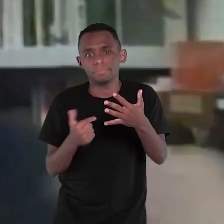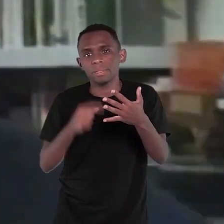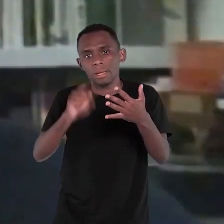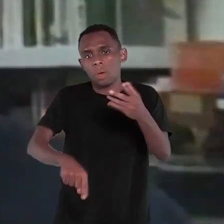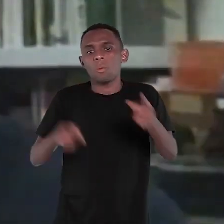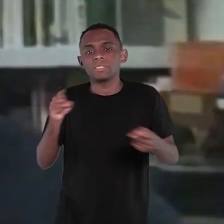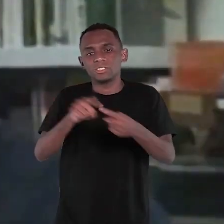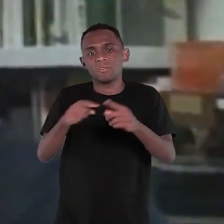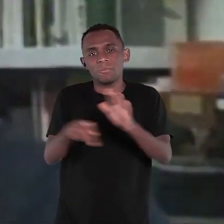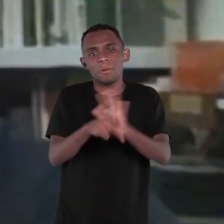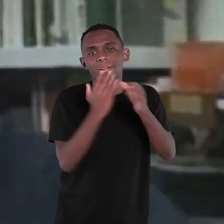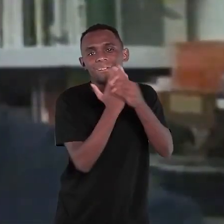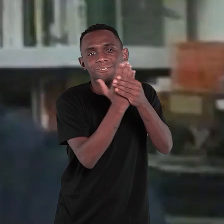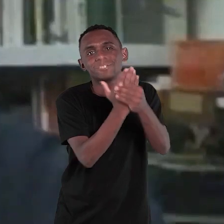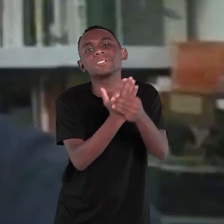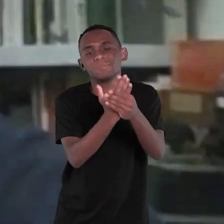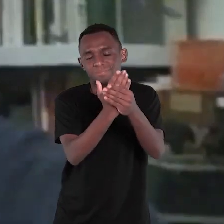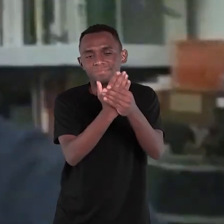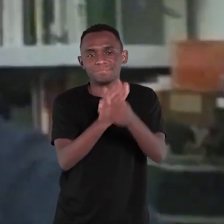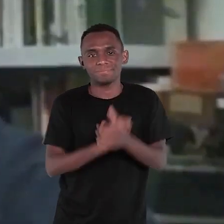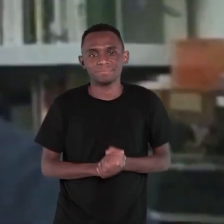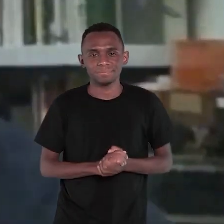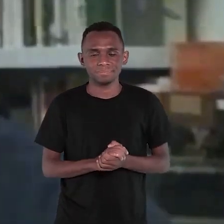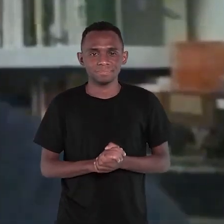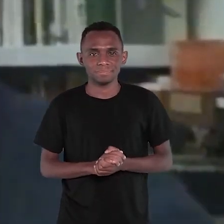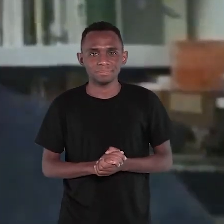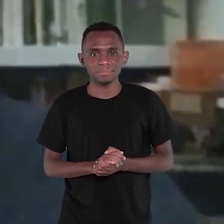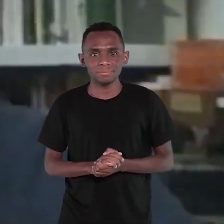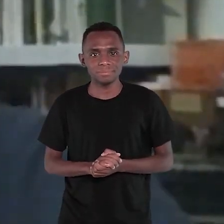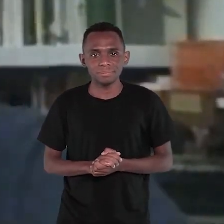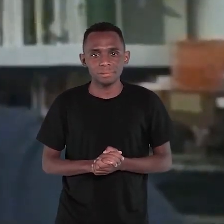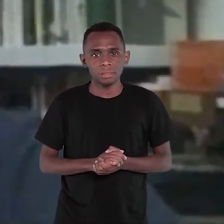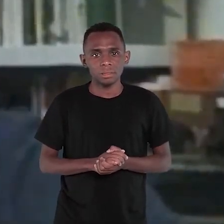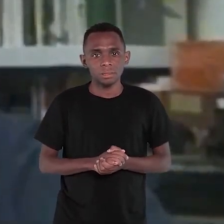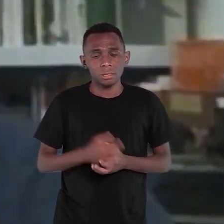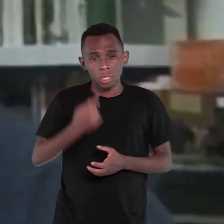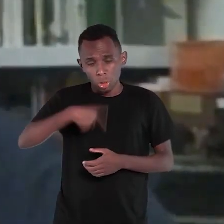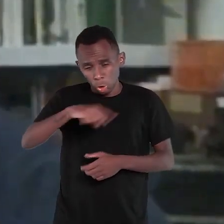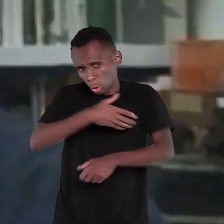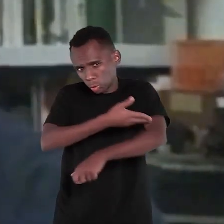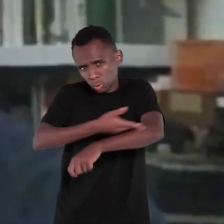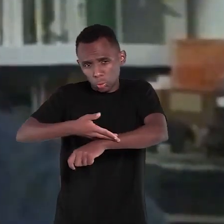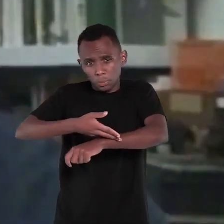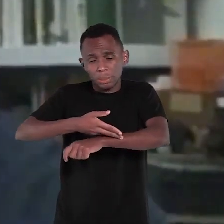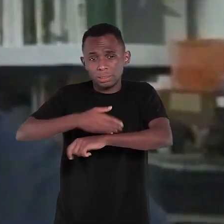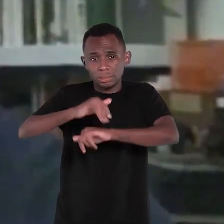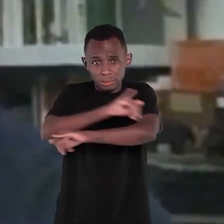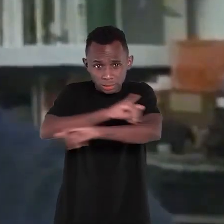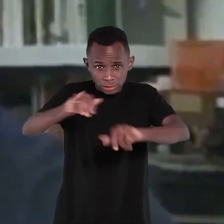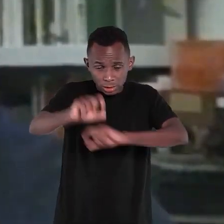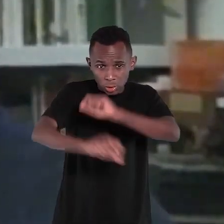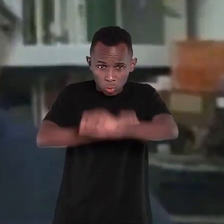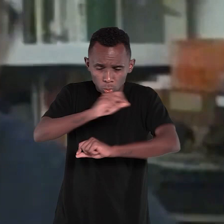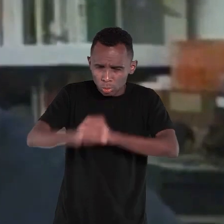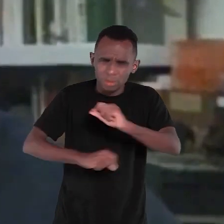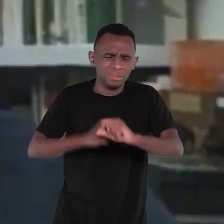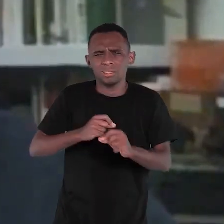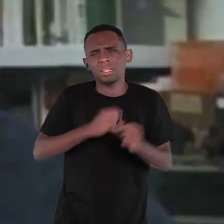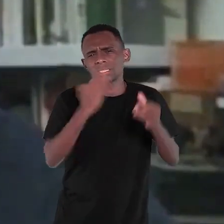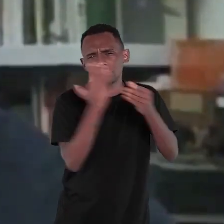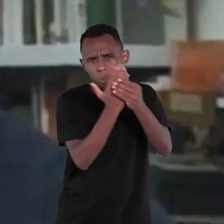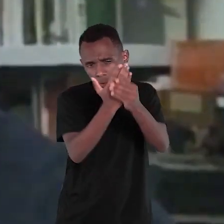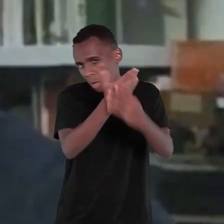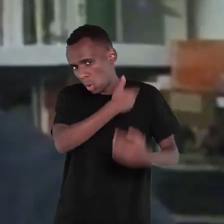E essas são as funções que a biblioteca tem que preencher. A gente costuma dizer que nas bibliotecas